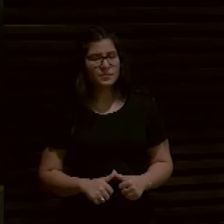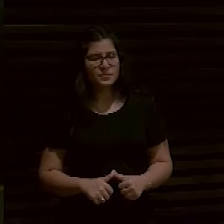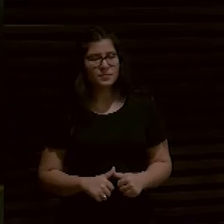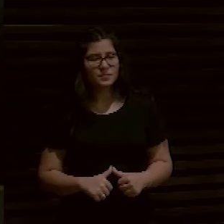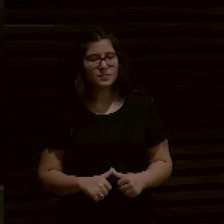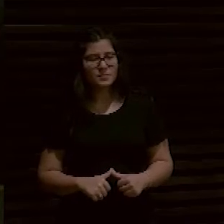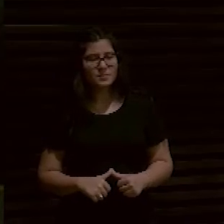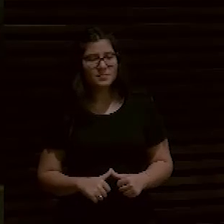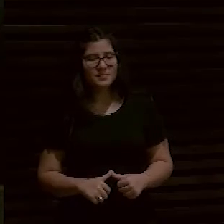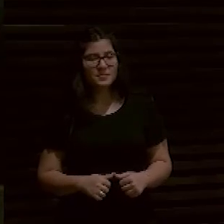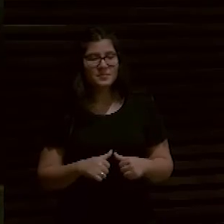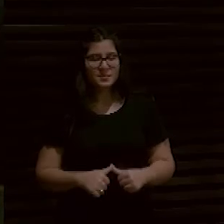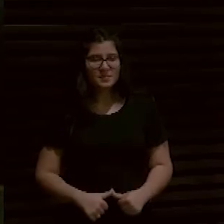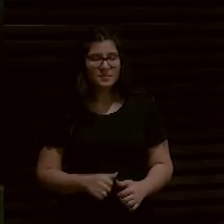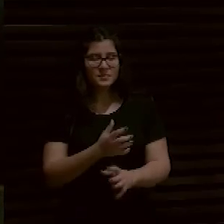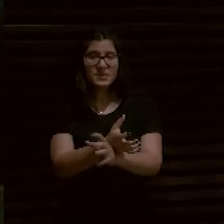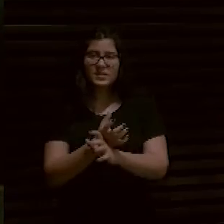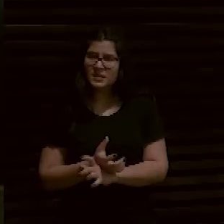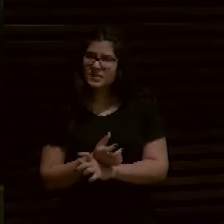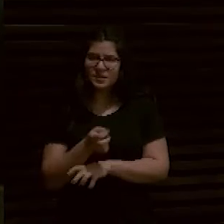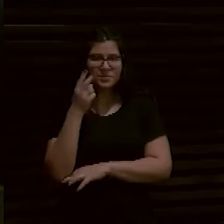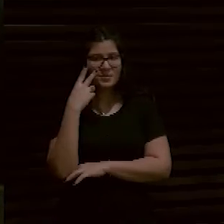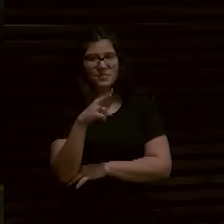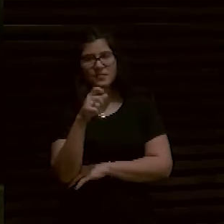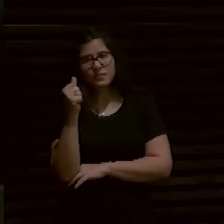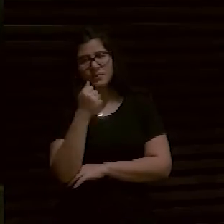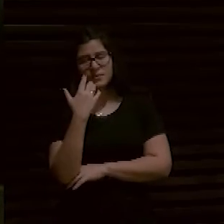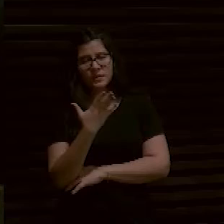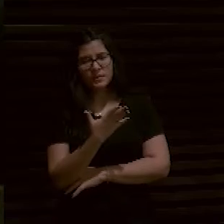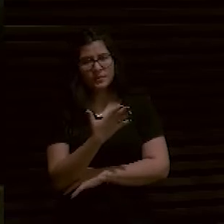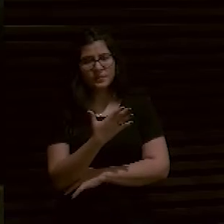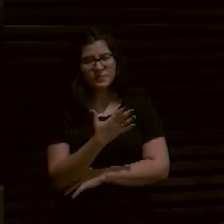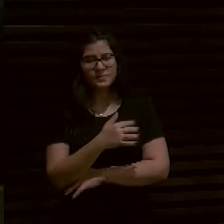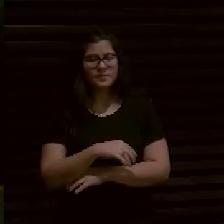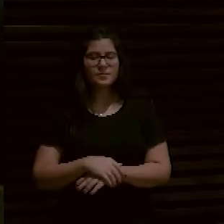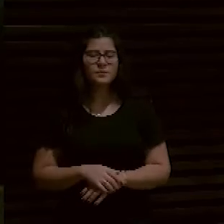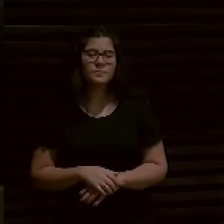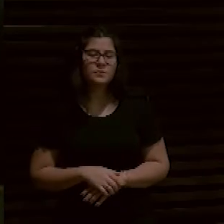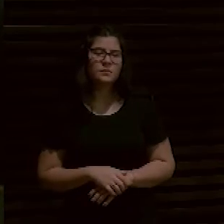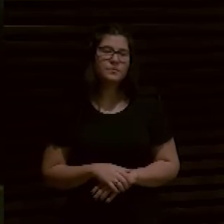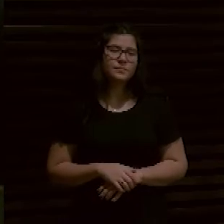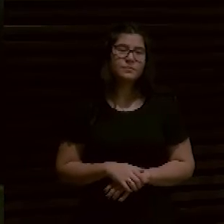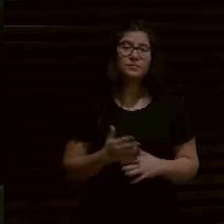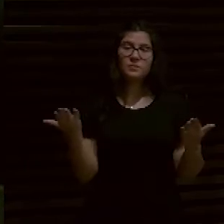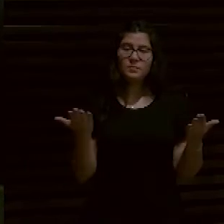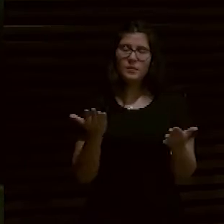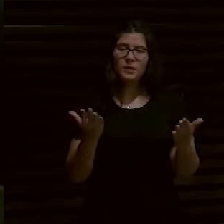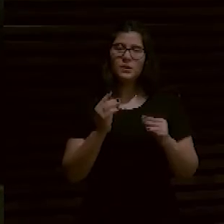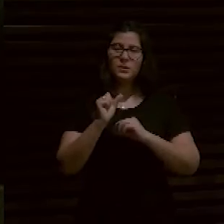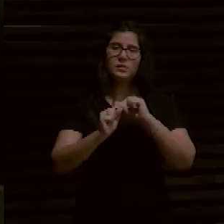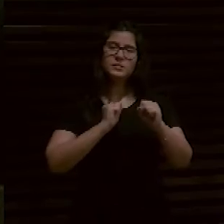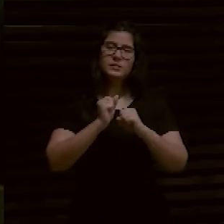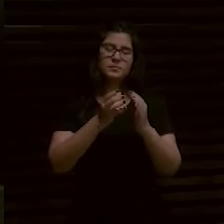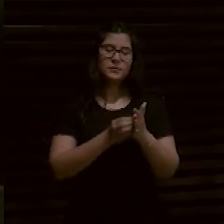Estar no deserto e não ver o bem. Vamos dar um pulo no Salmo